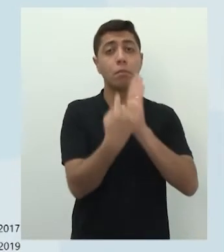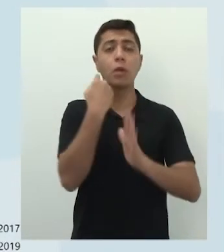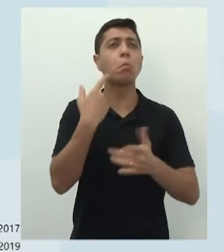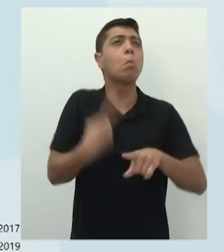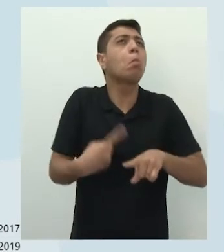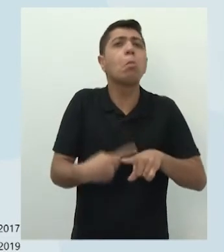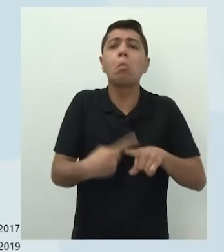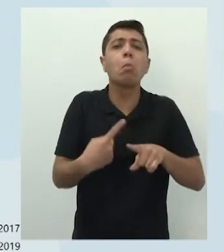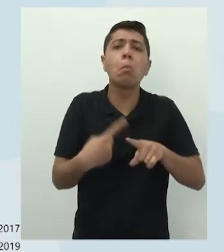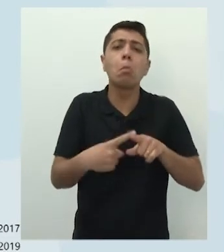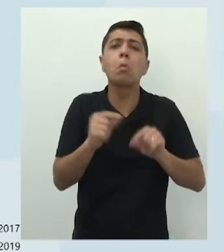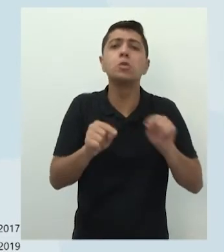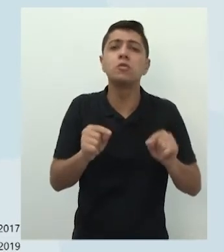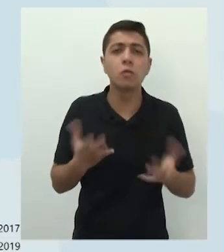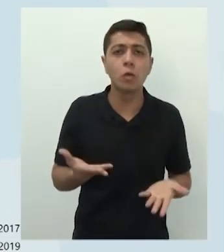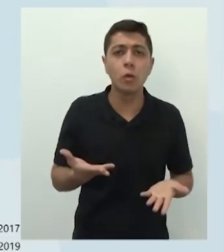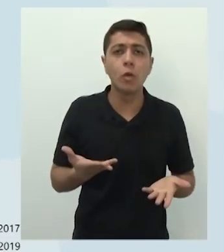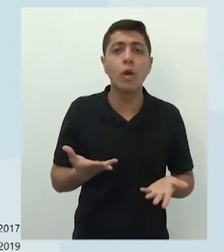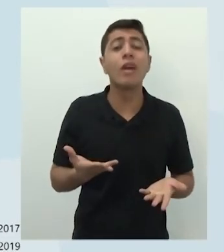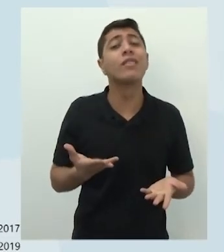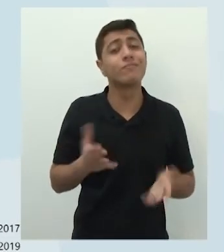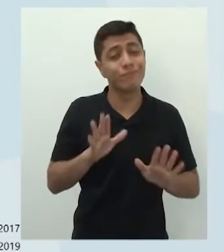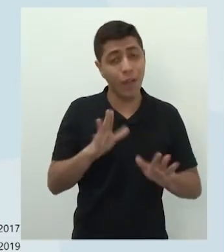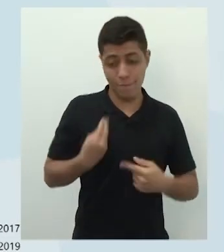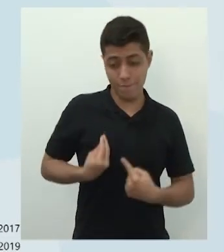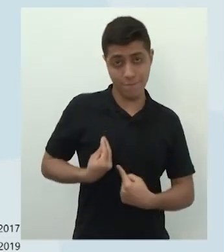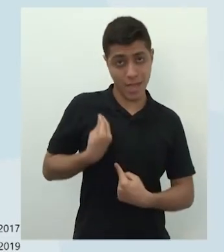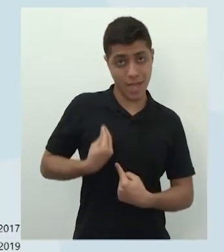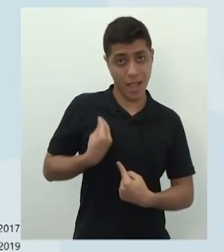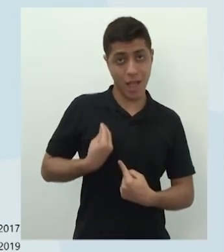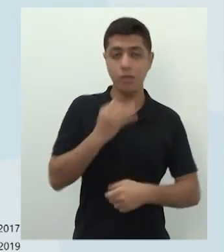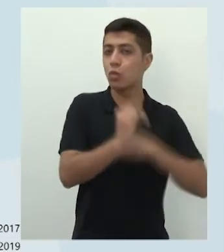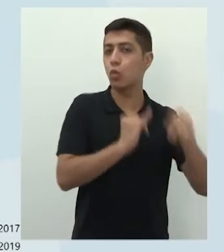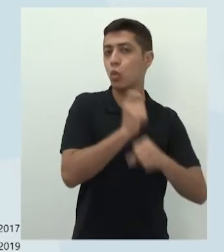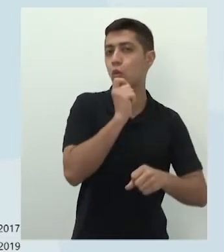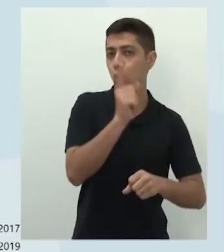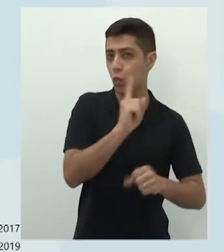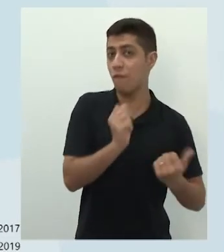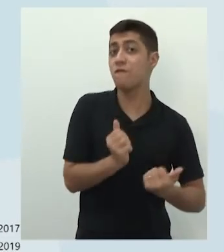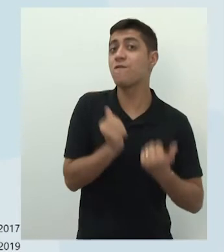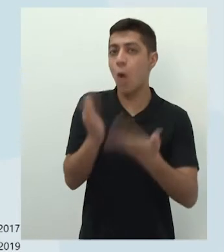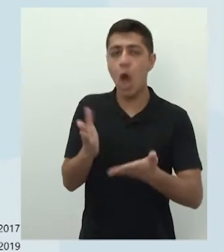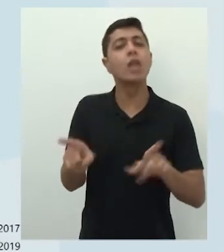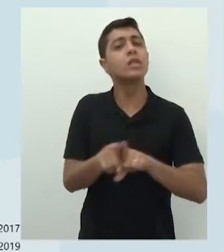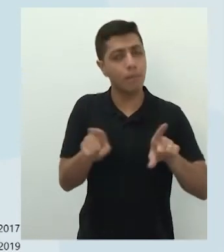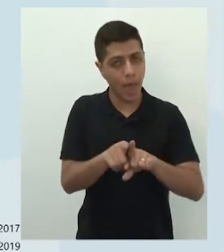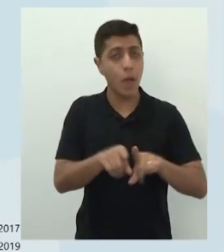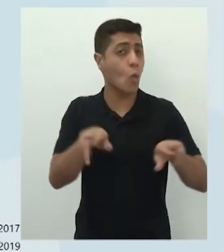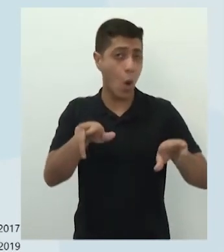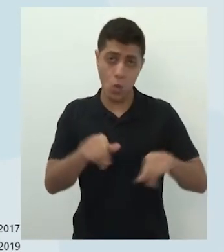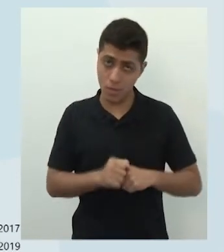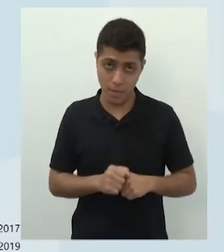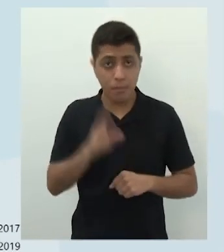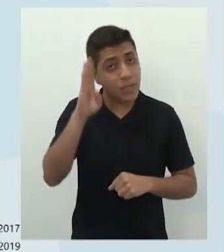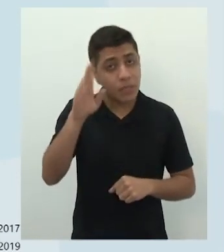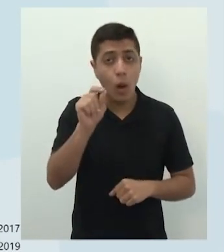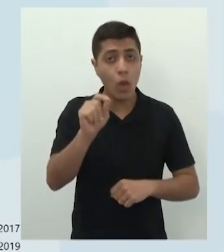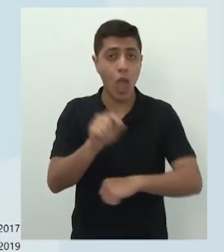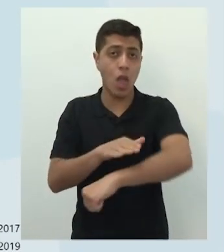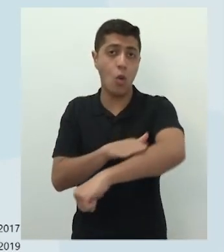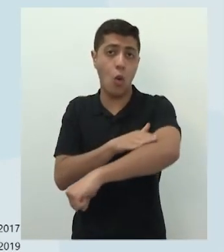a 17 anos, já viram alguém ser discriminado. E 7% eles mesmos já